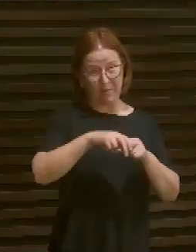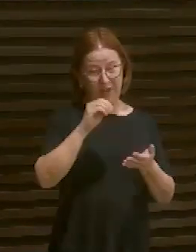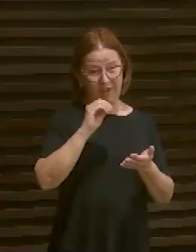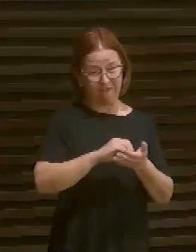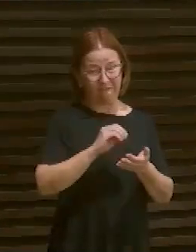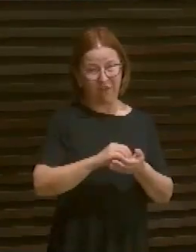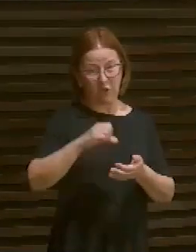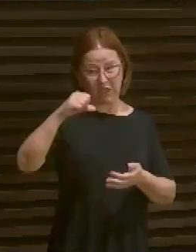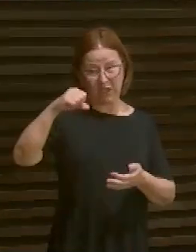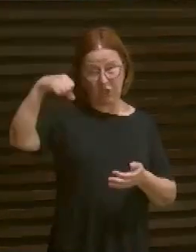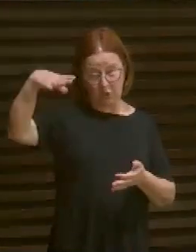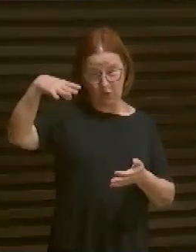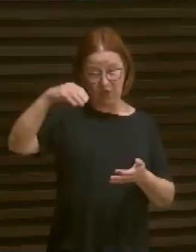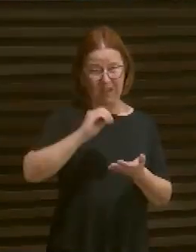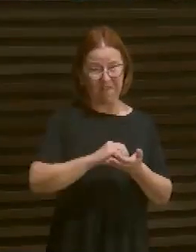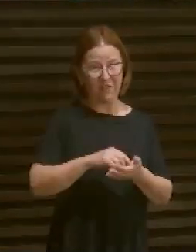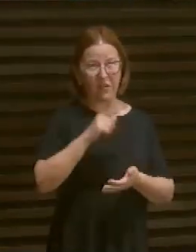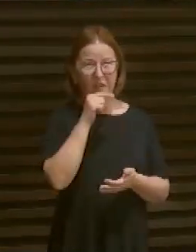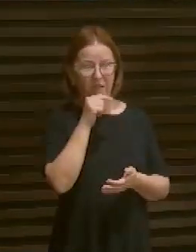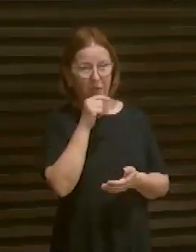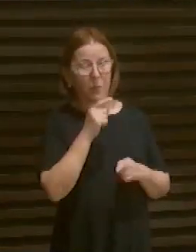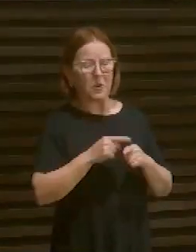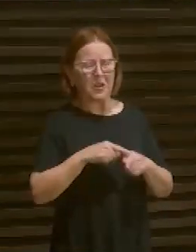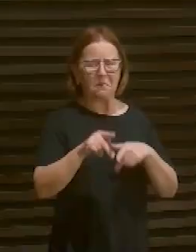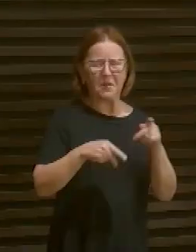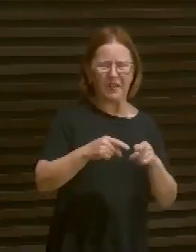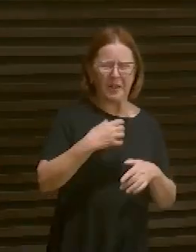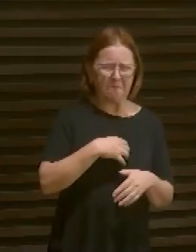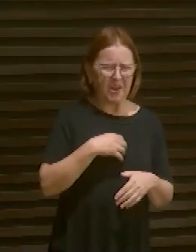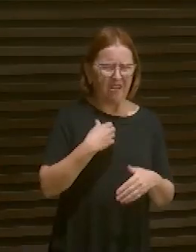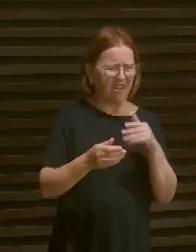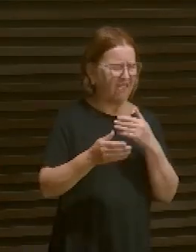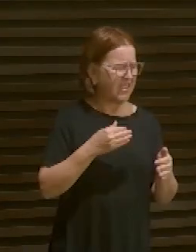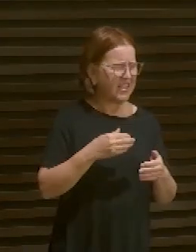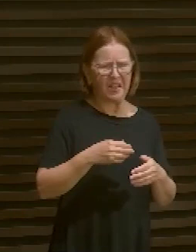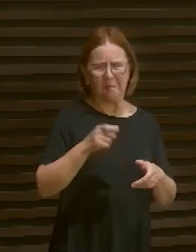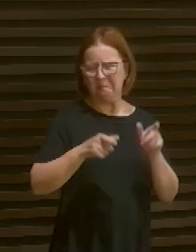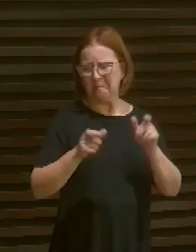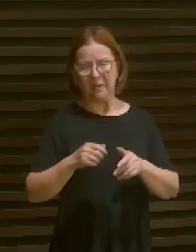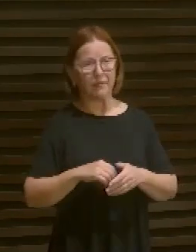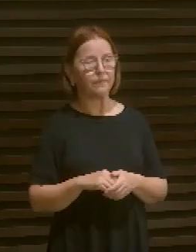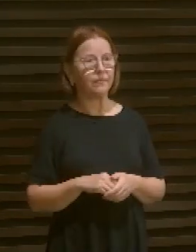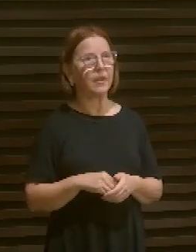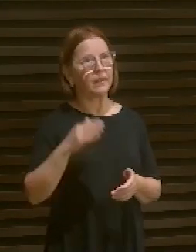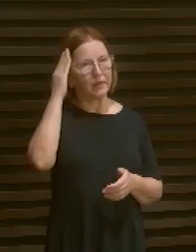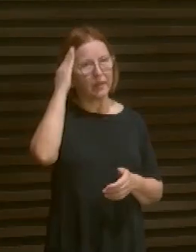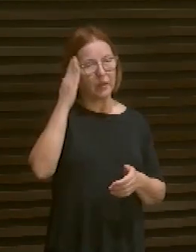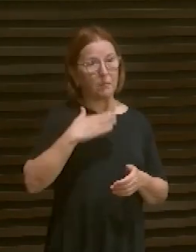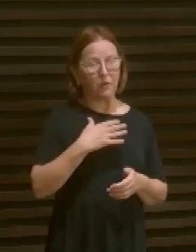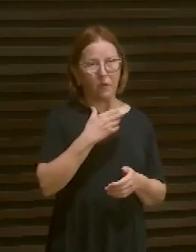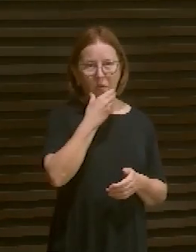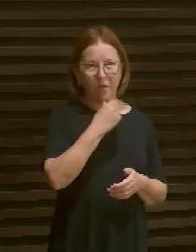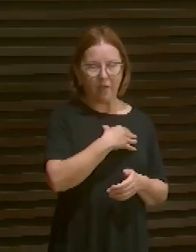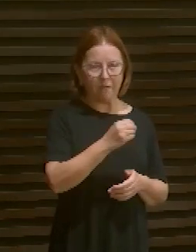está privado de certas coisas, fica bravo com qualquer um. Eu sei que meu filho, que mora no 13º andar,